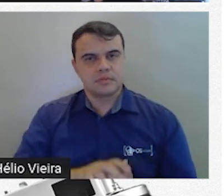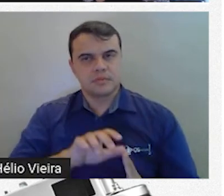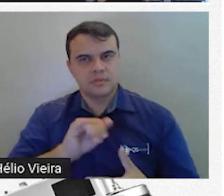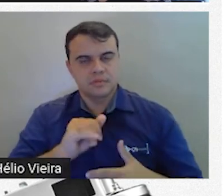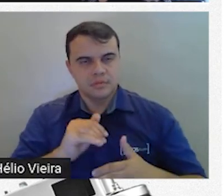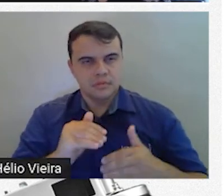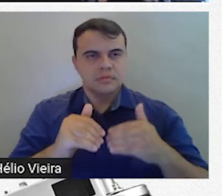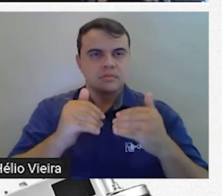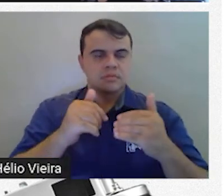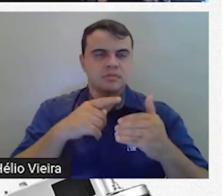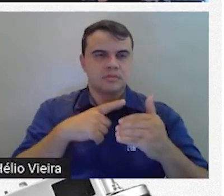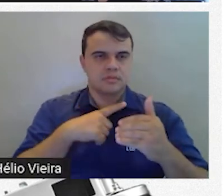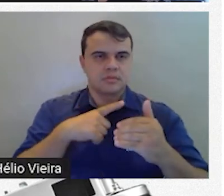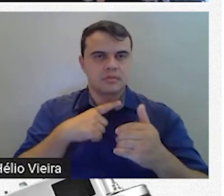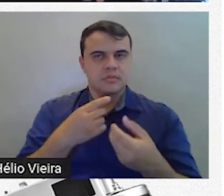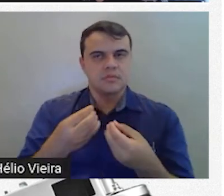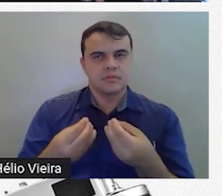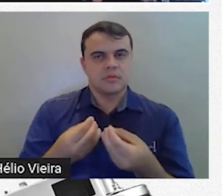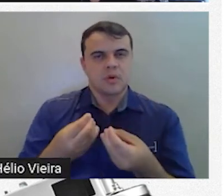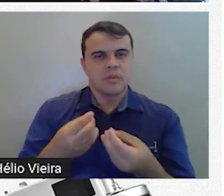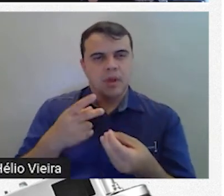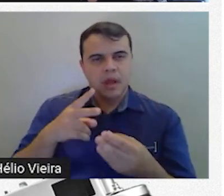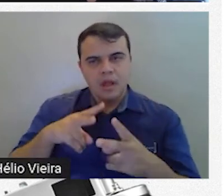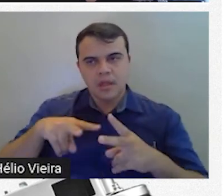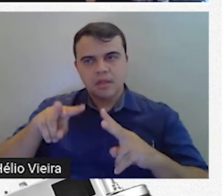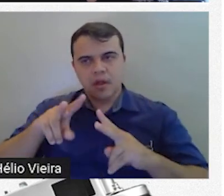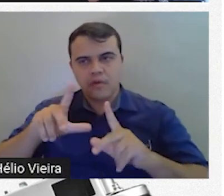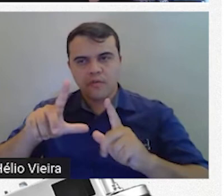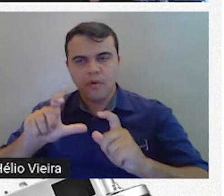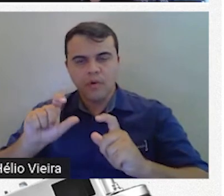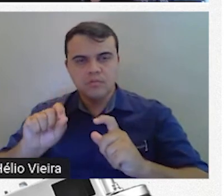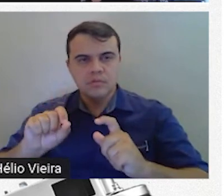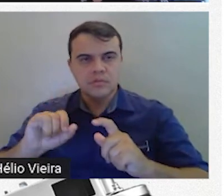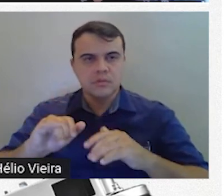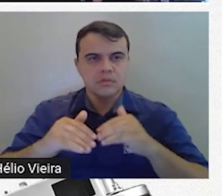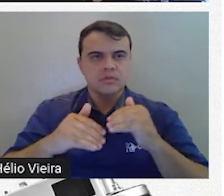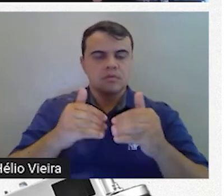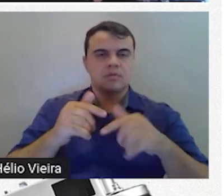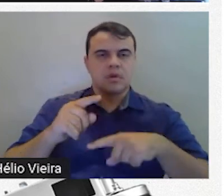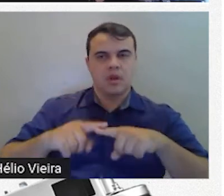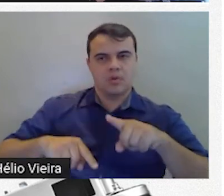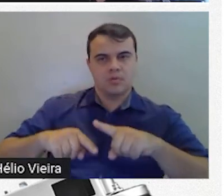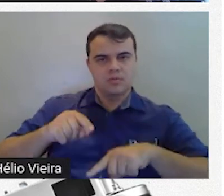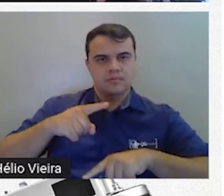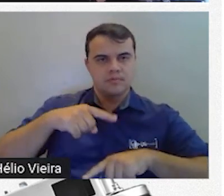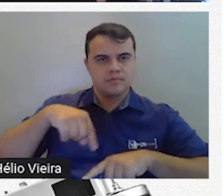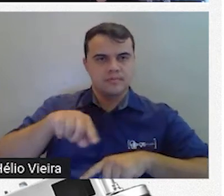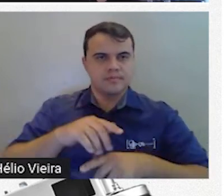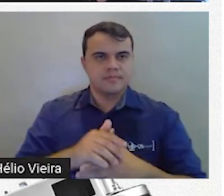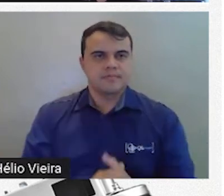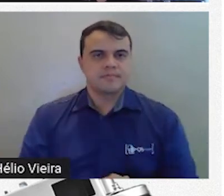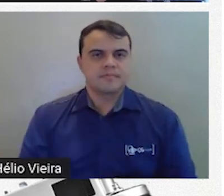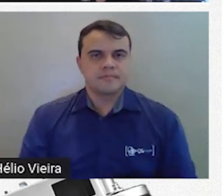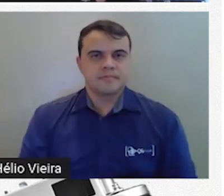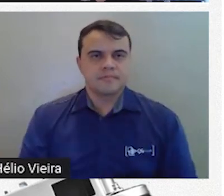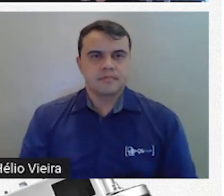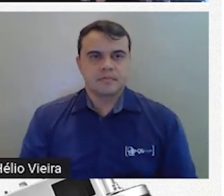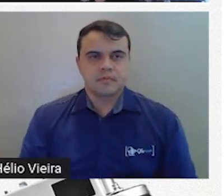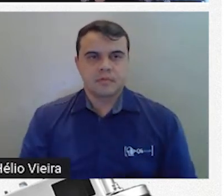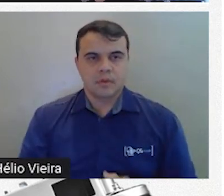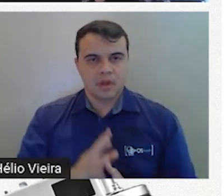desenvolveu essa imagem, desenvolveu esse recurso. Um elemento